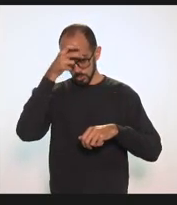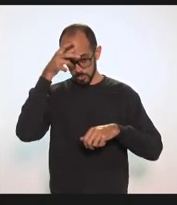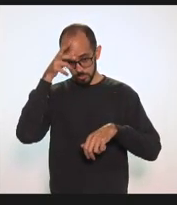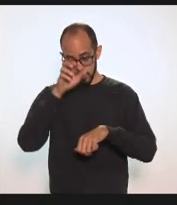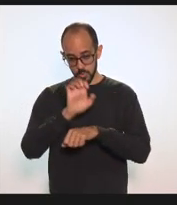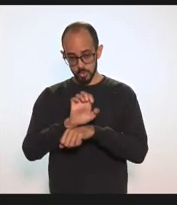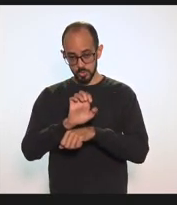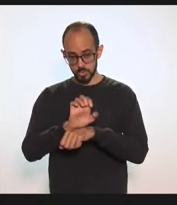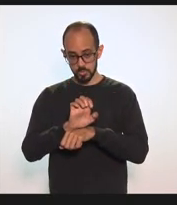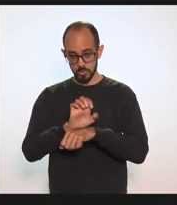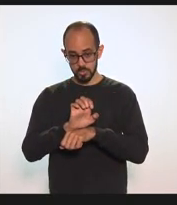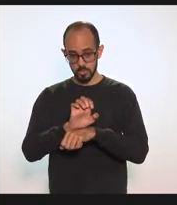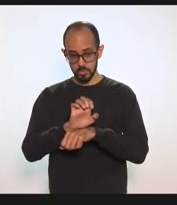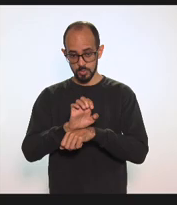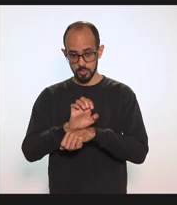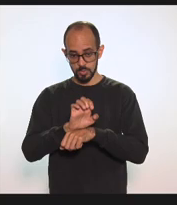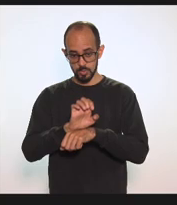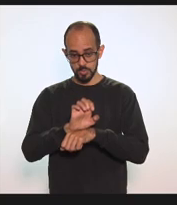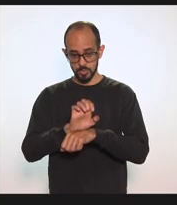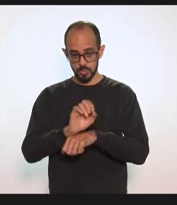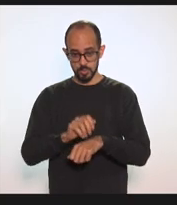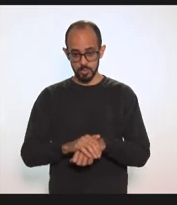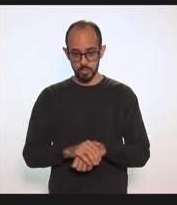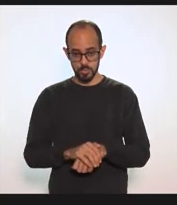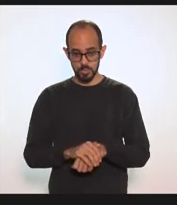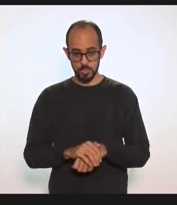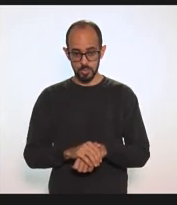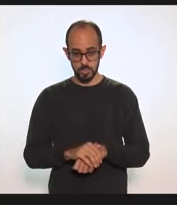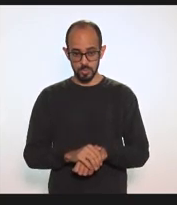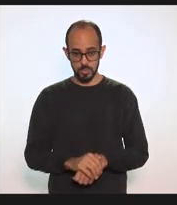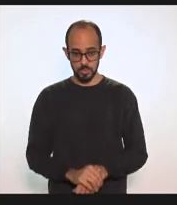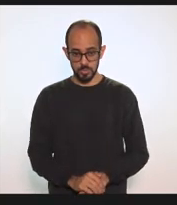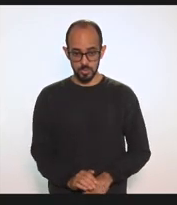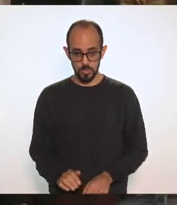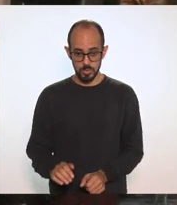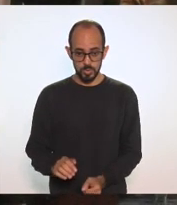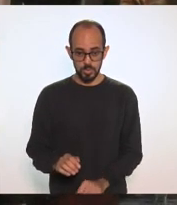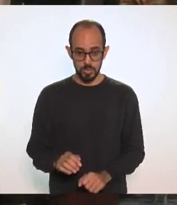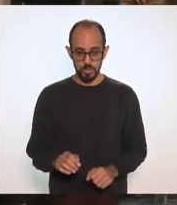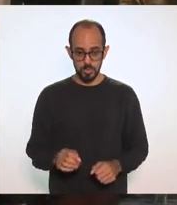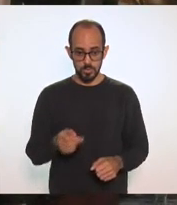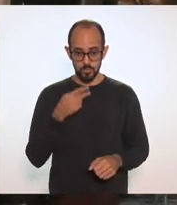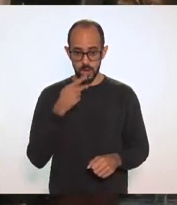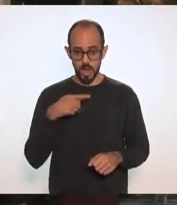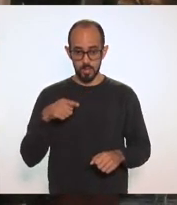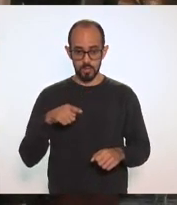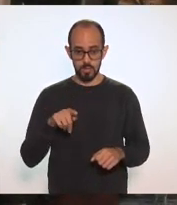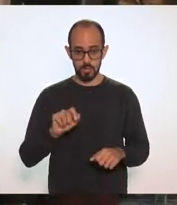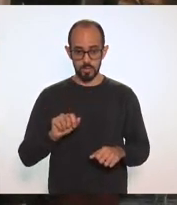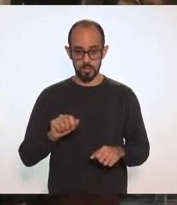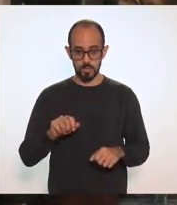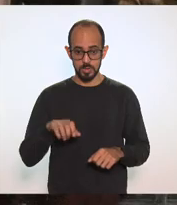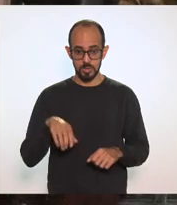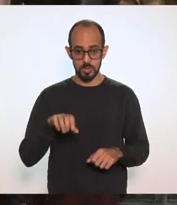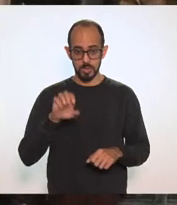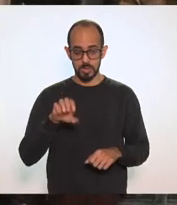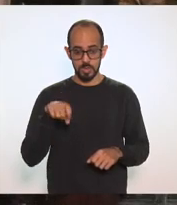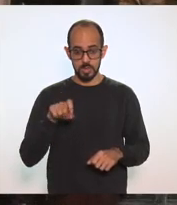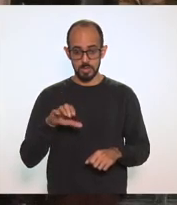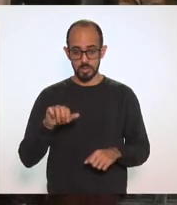artigo. Não citava o Estado. Citava o Estado na exceção do parágrafo. Mas já foi. Não, ficou o